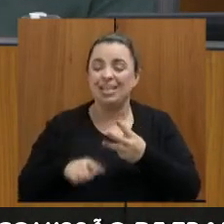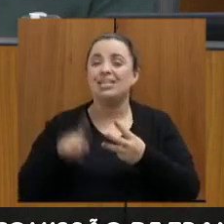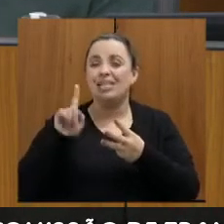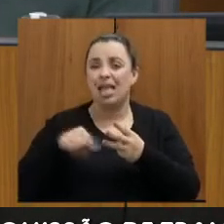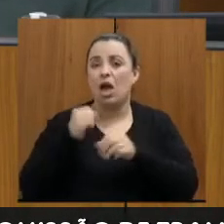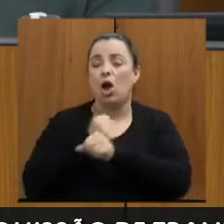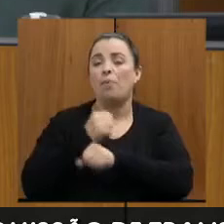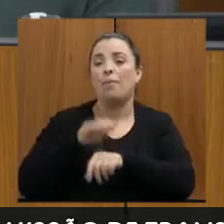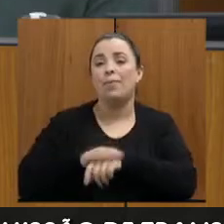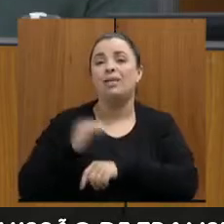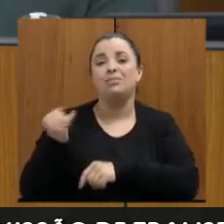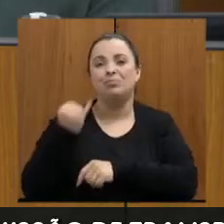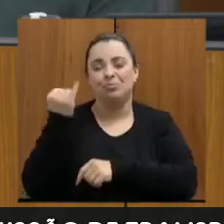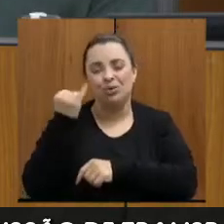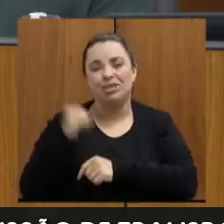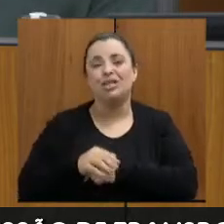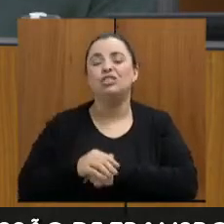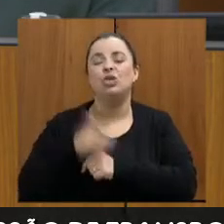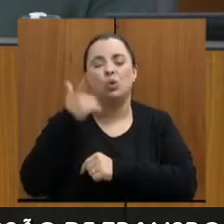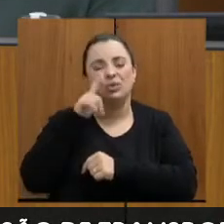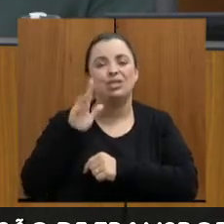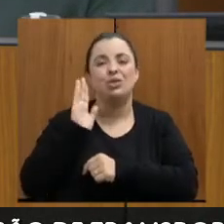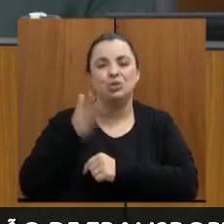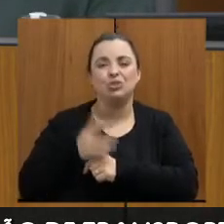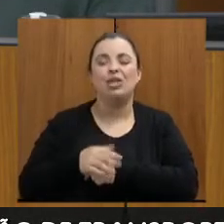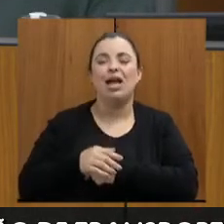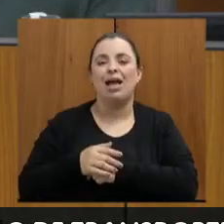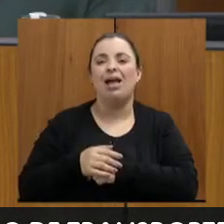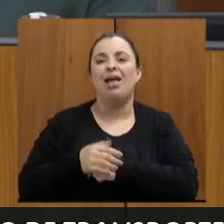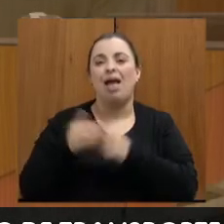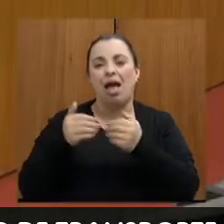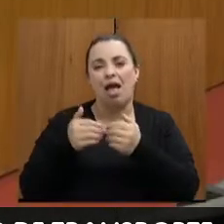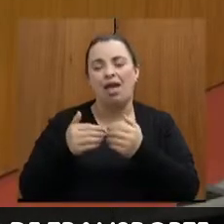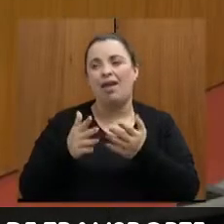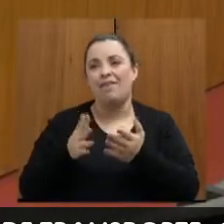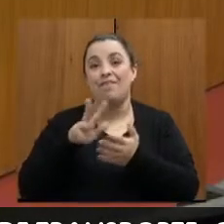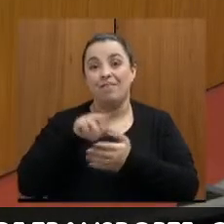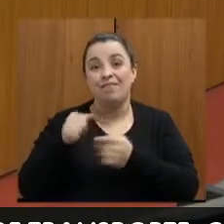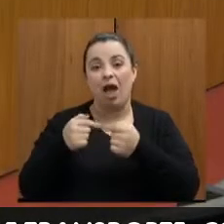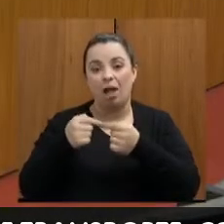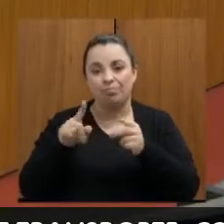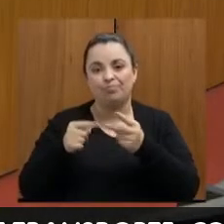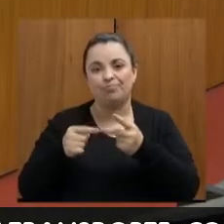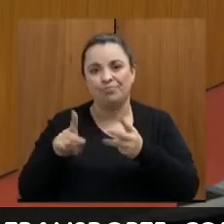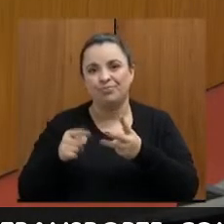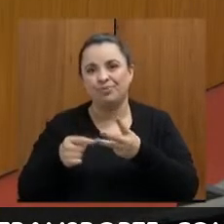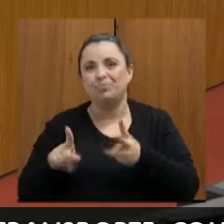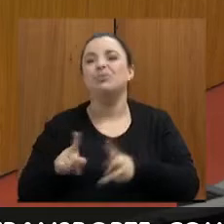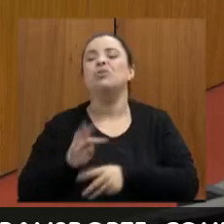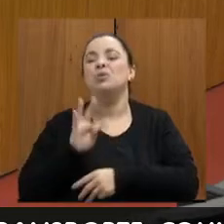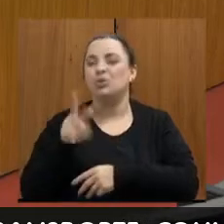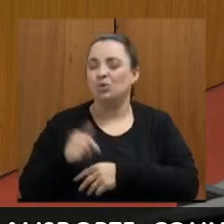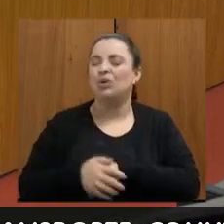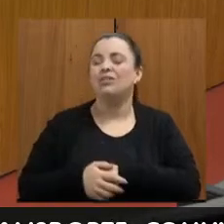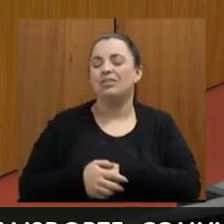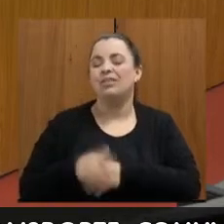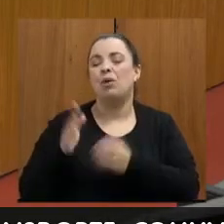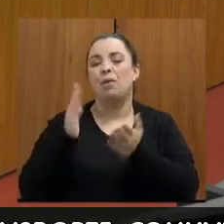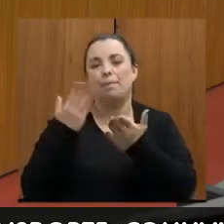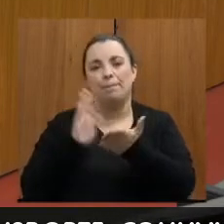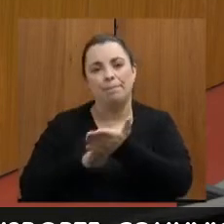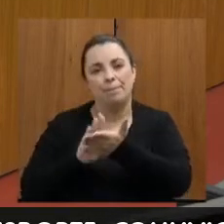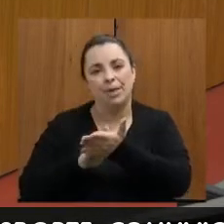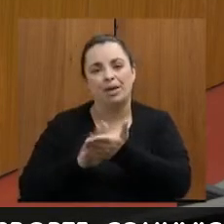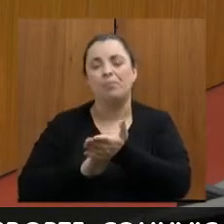a gente está conseguindo da ordem de início em todas elas Então parabéns ao Senhor aí por essa atuação e a gente ficava